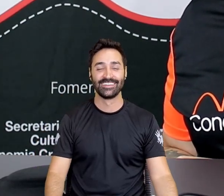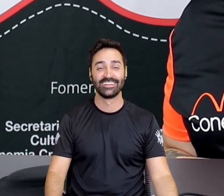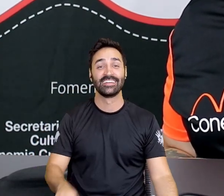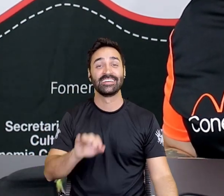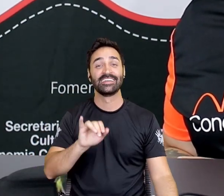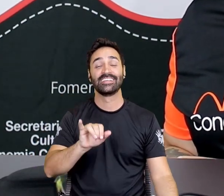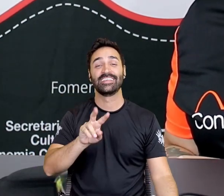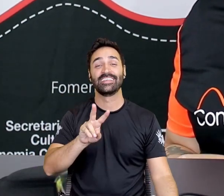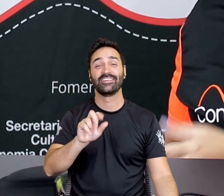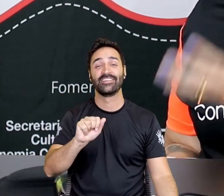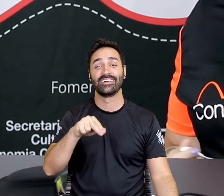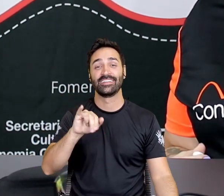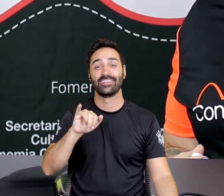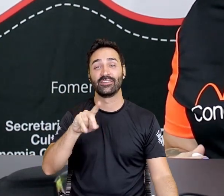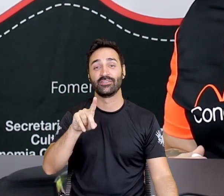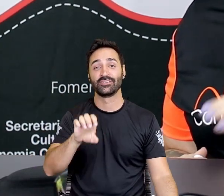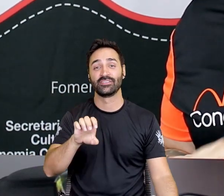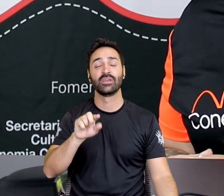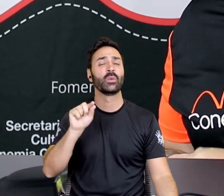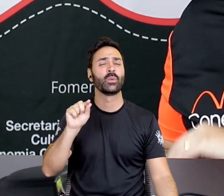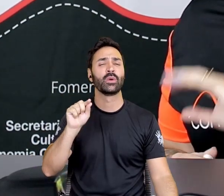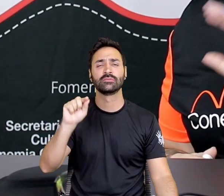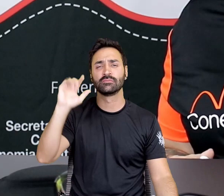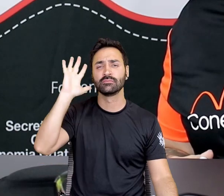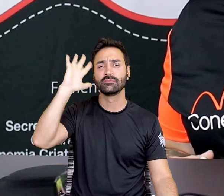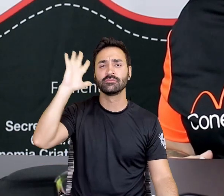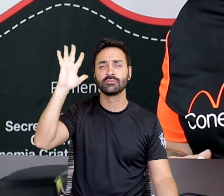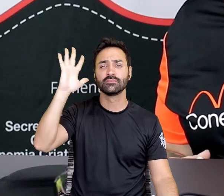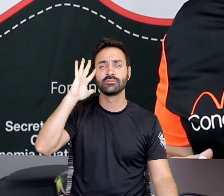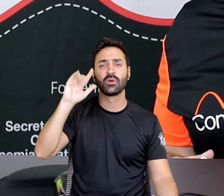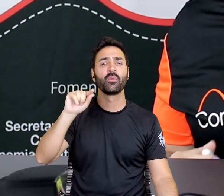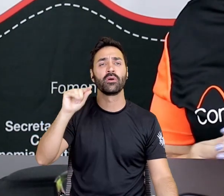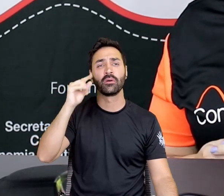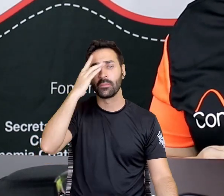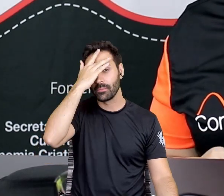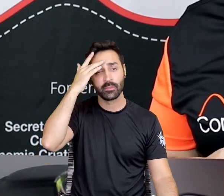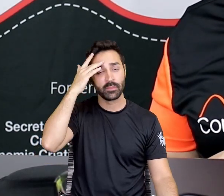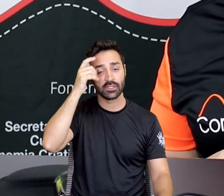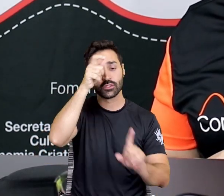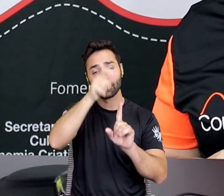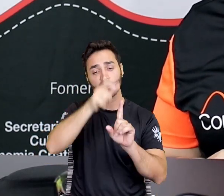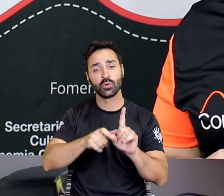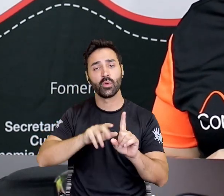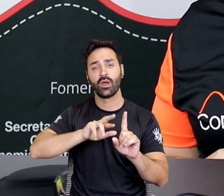Ivanilde, pode falar. O que vem na sua mente quando falam para você? Pessoa que não ouve.